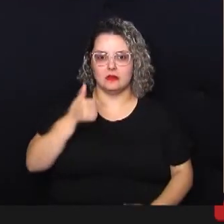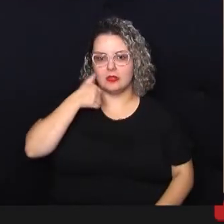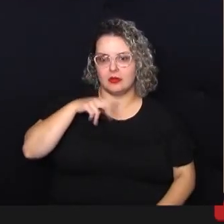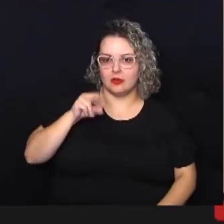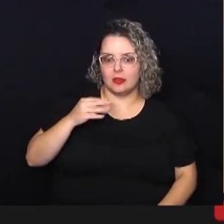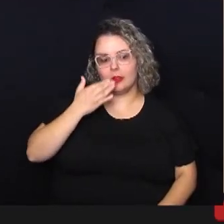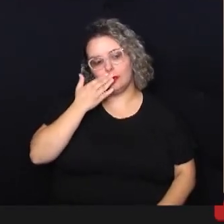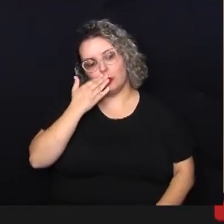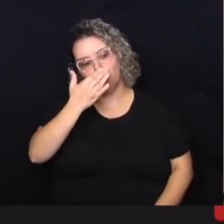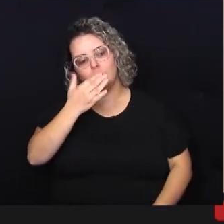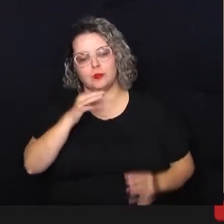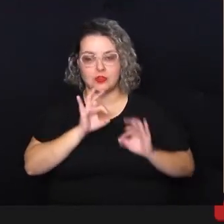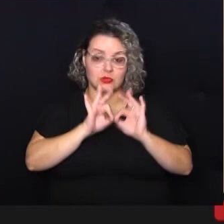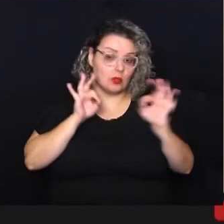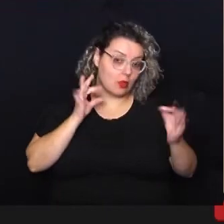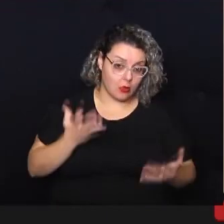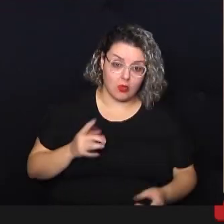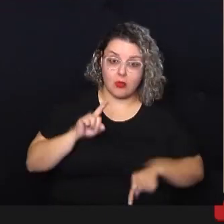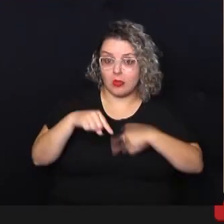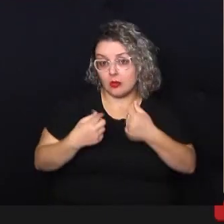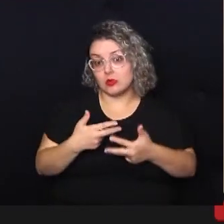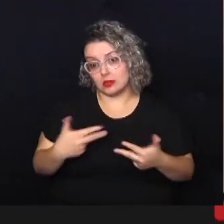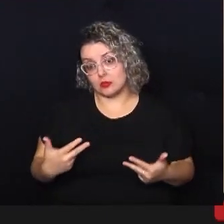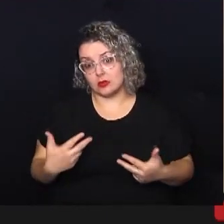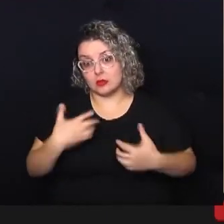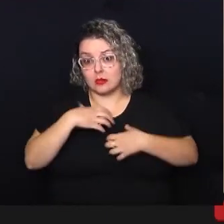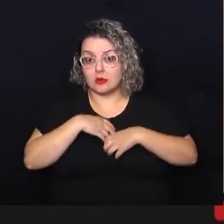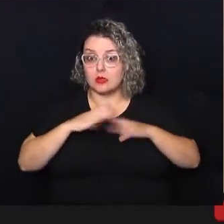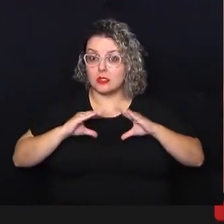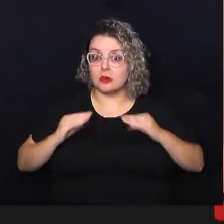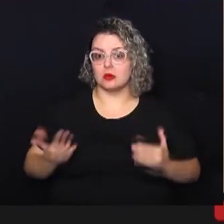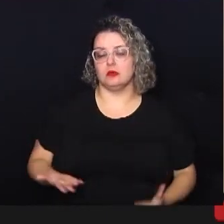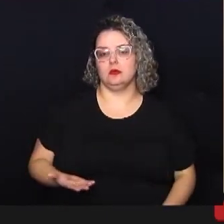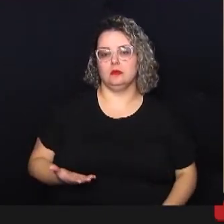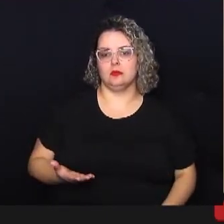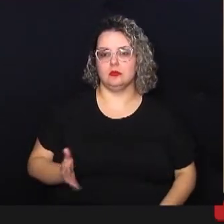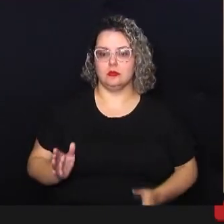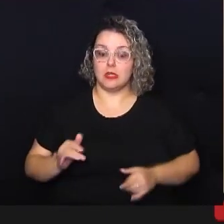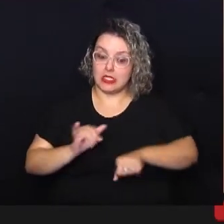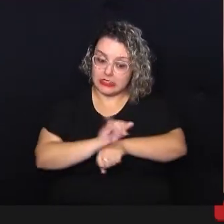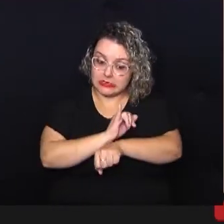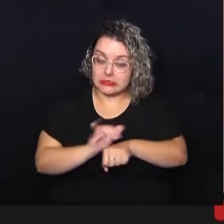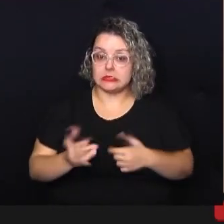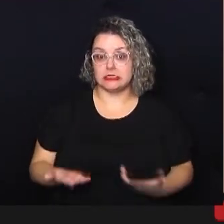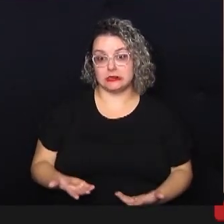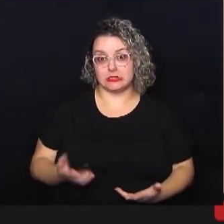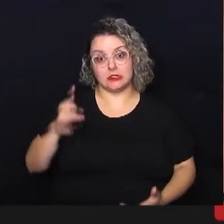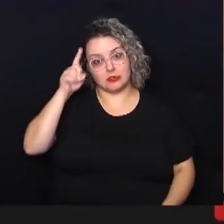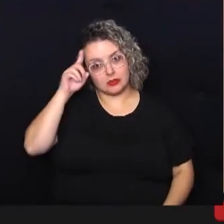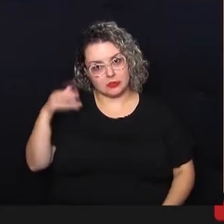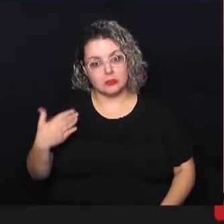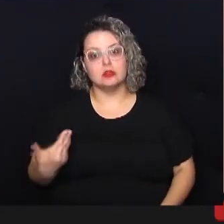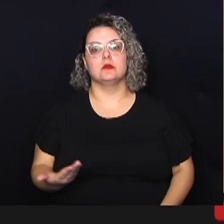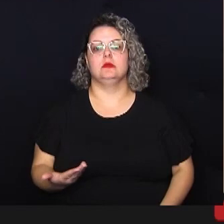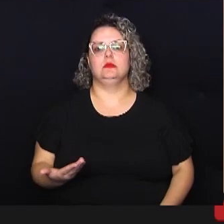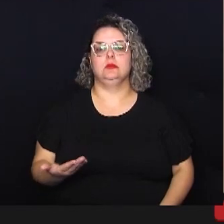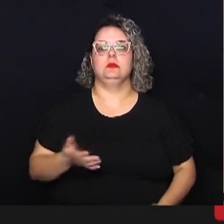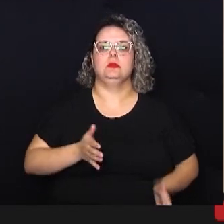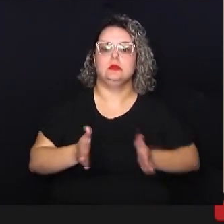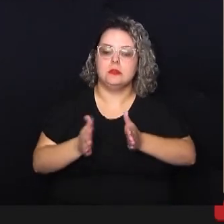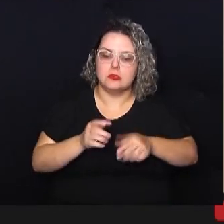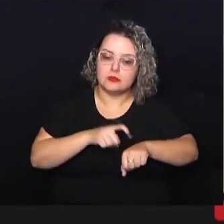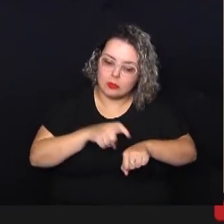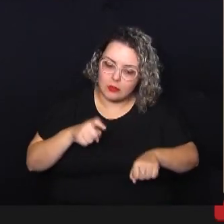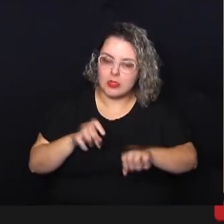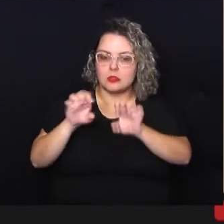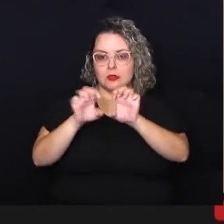manda um beijo de longe, faz outras coisas que ele se sentisse confortável. Então são esses caminhos no dia a dia que, além desses momentos estruturados que eu comentei,